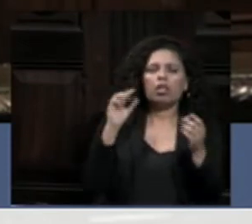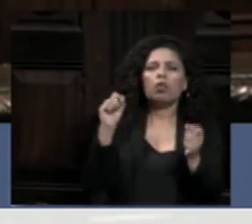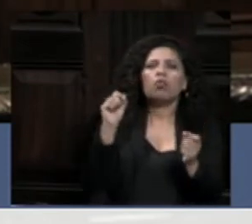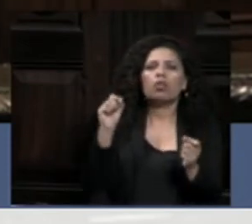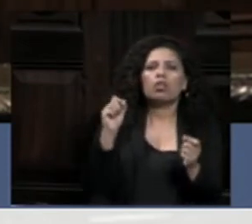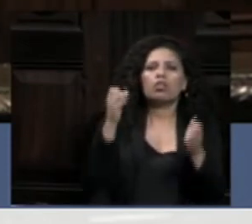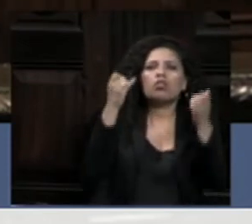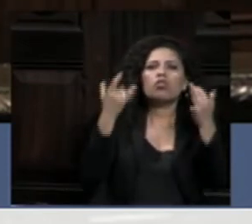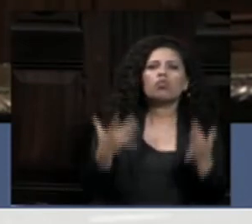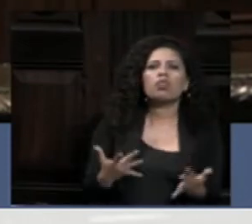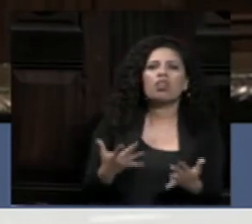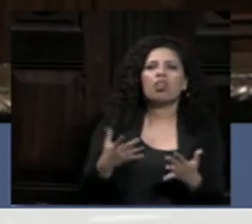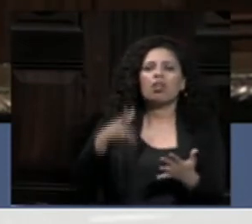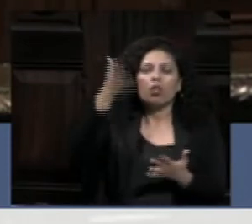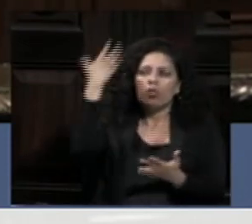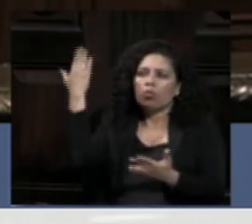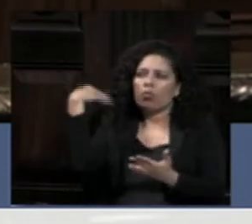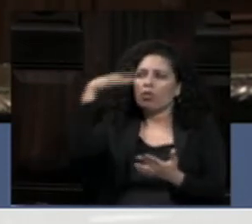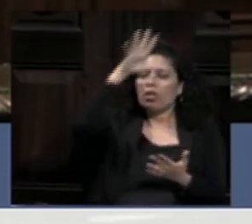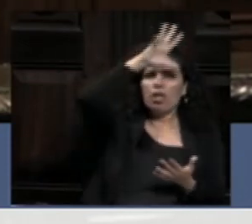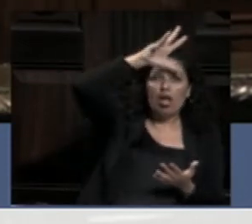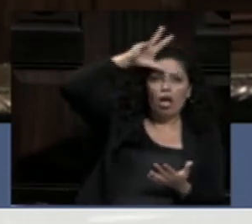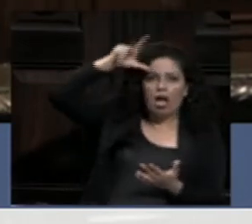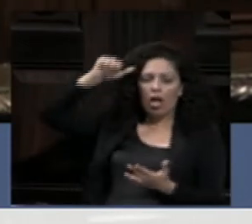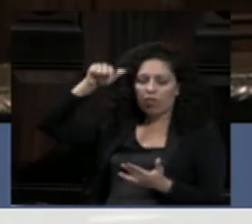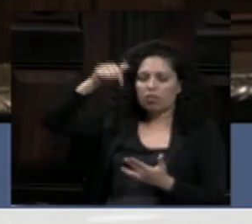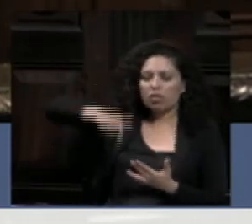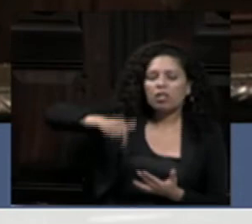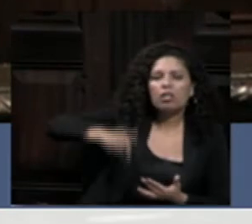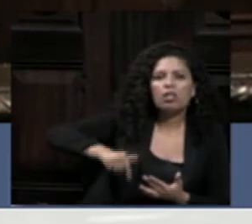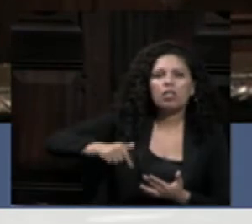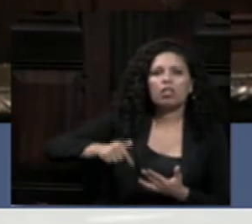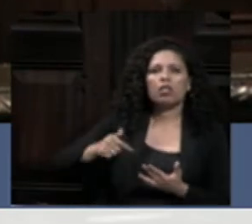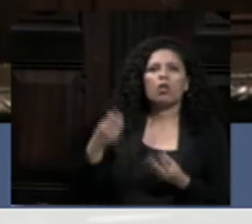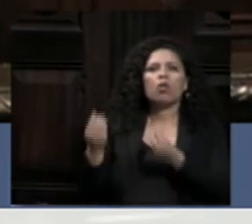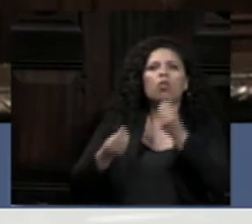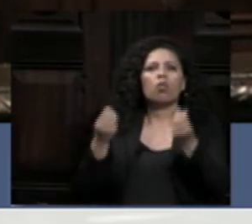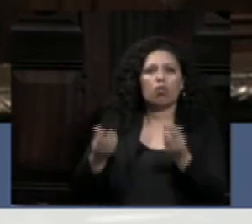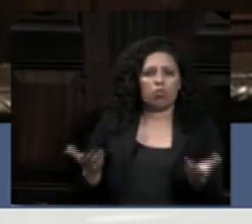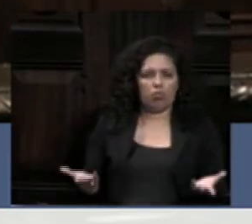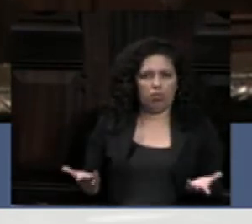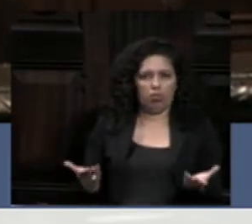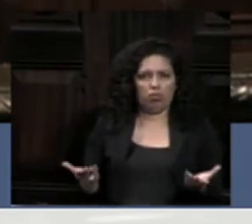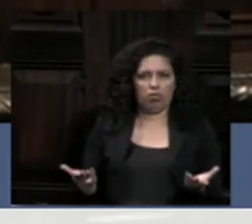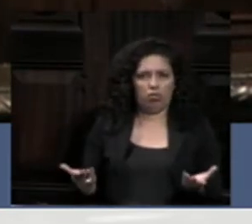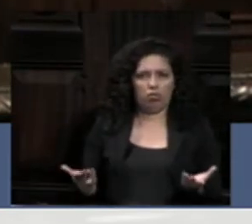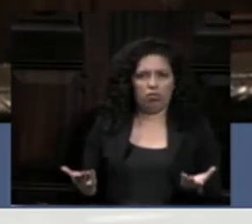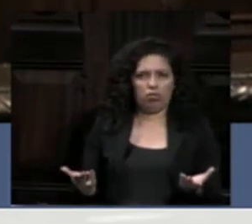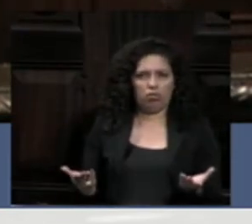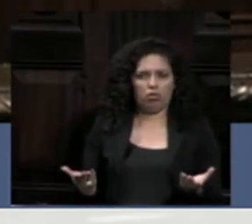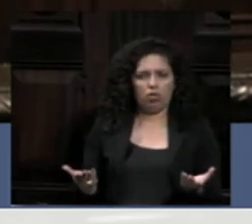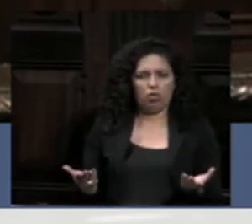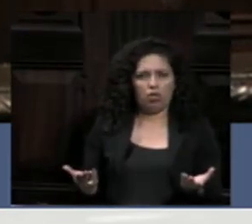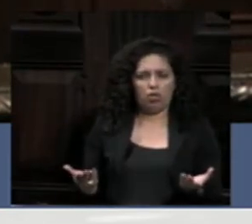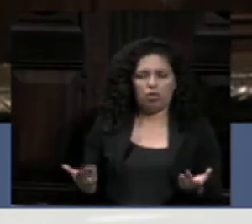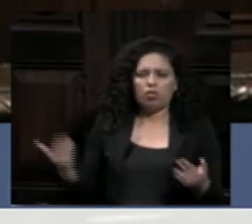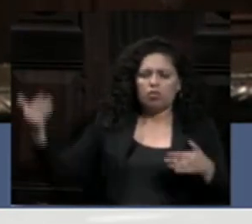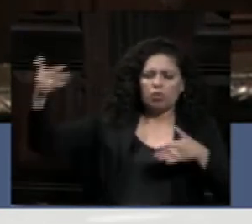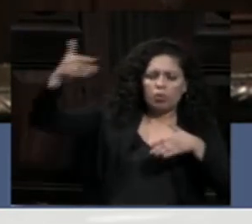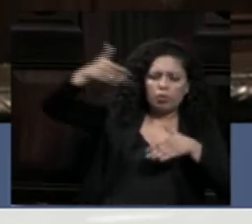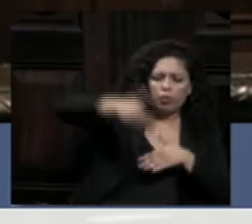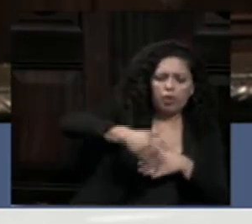do Rio de Janeiro, tem um ponto de chegada, um ponto de partida, que é o ponto de partida da nossa própria história, que é a Baía